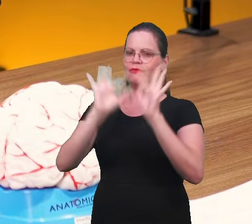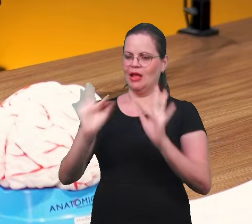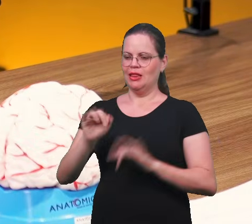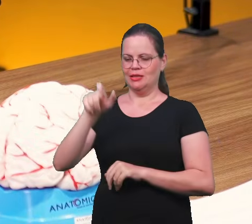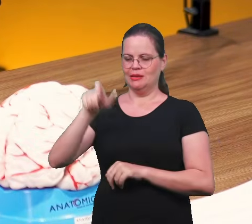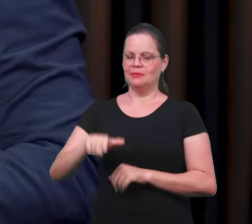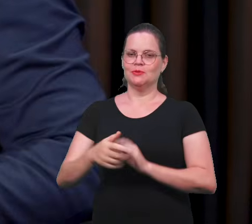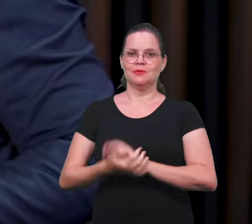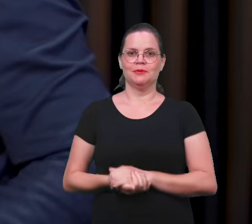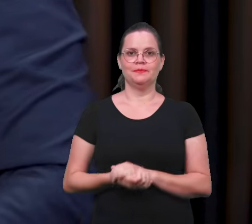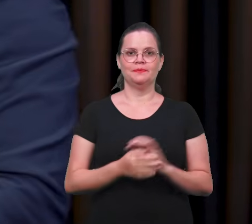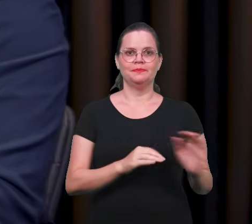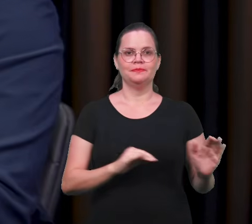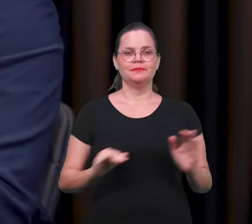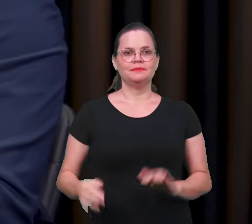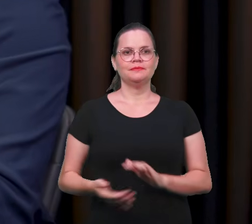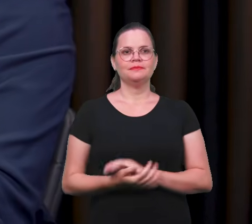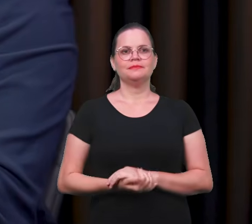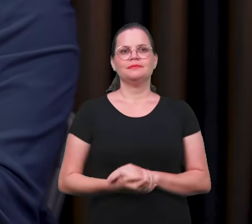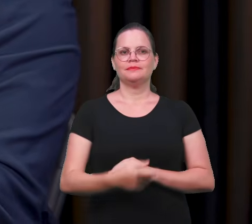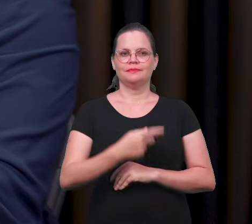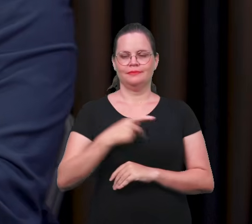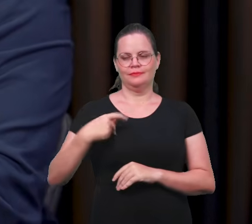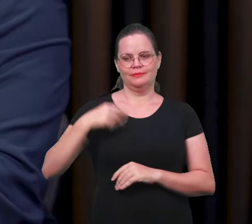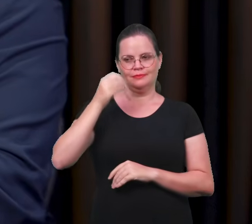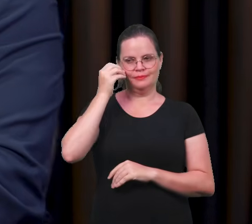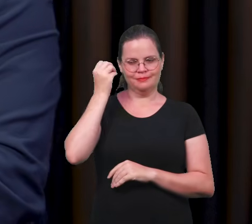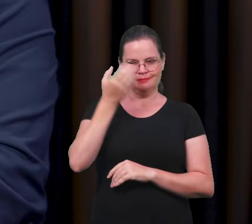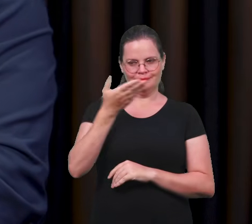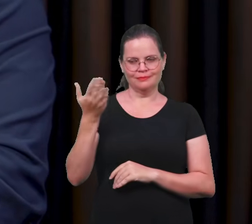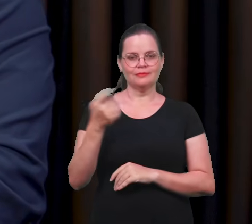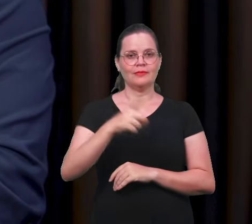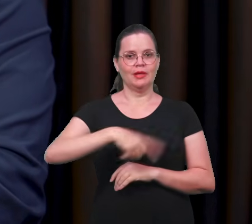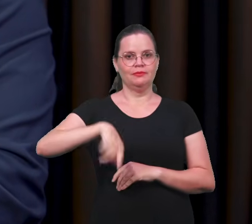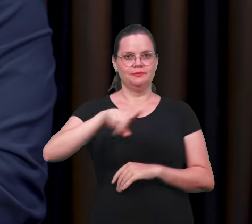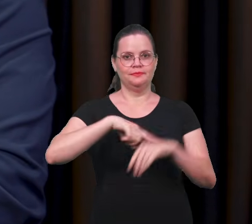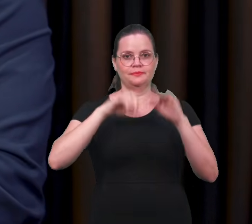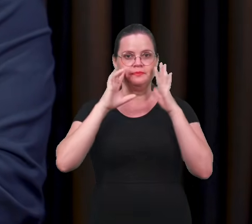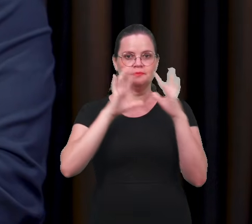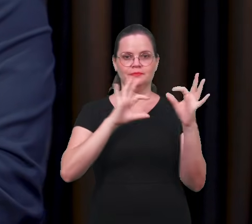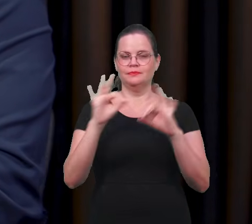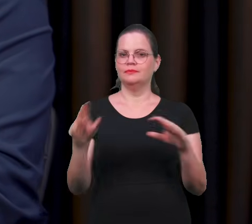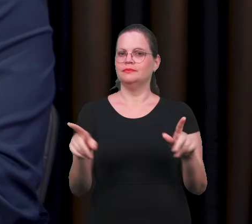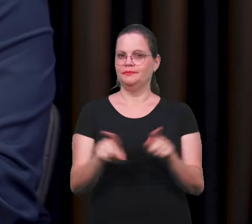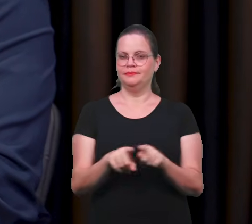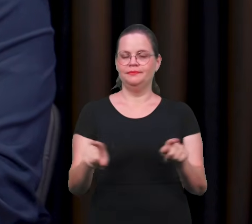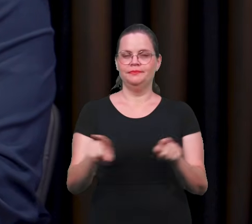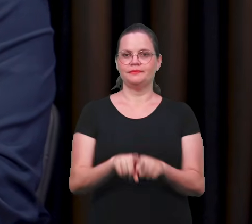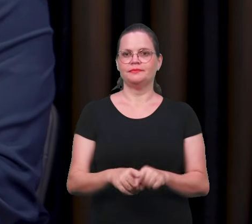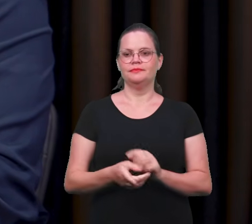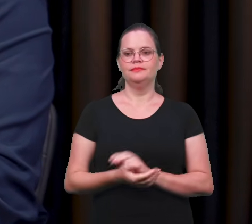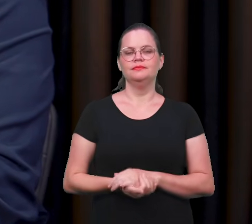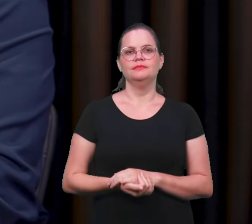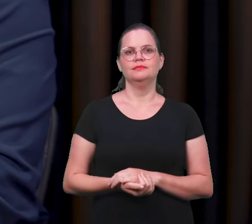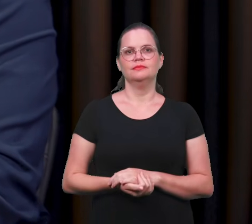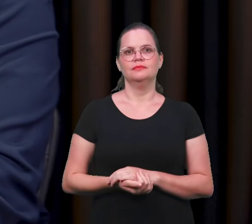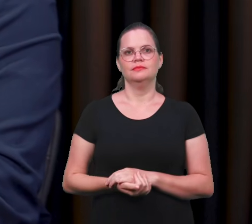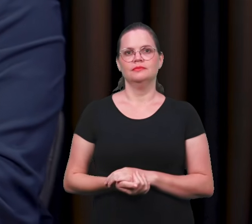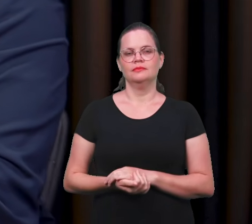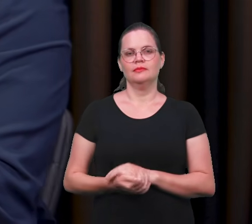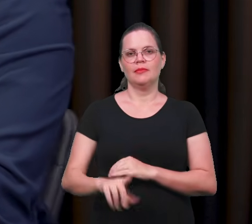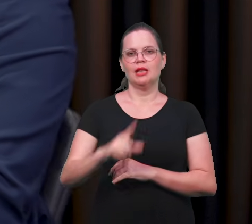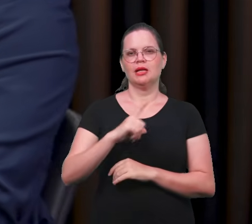Orlando. Pastor Fabiano e a você que nos assiste, nós tivemos